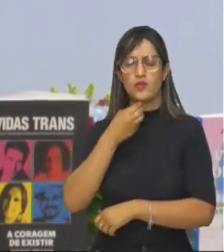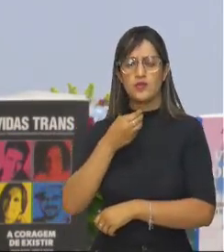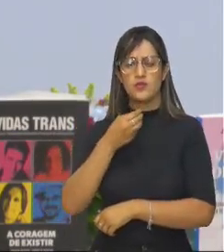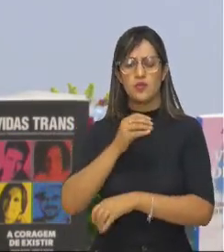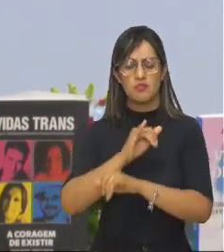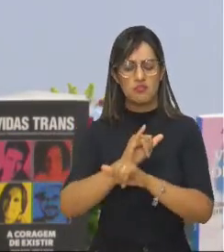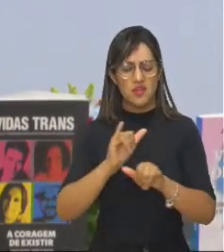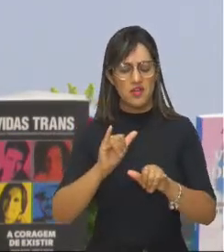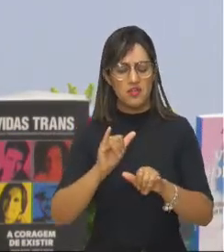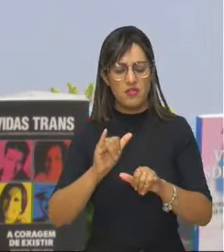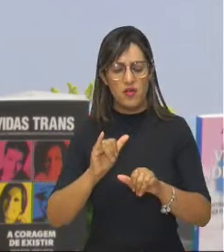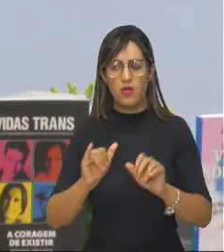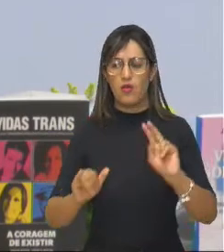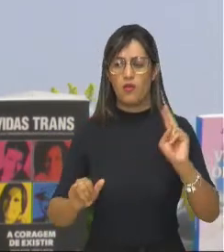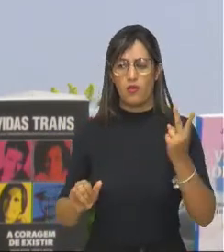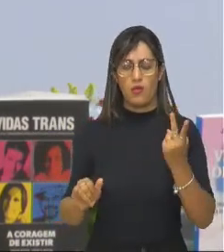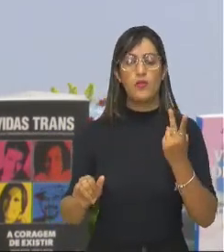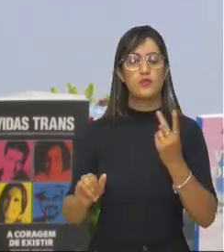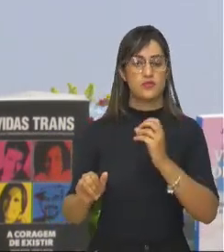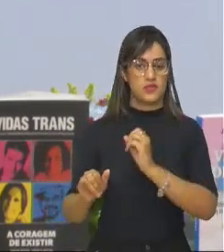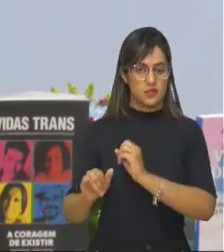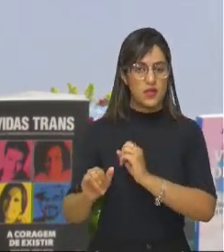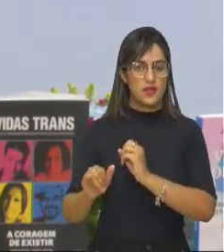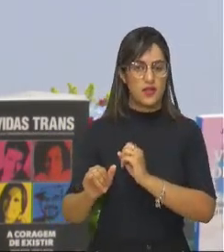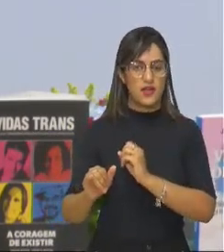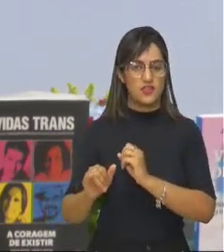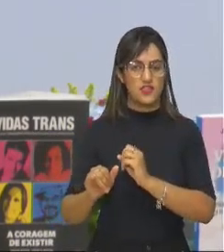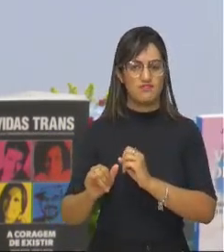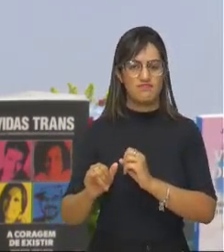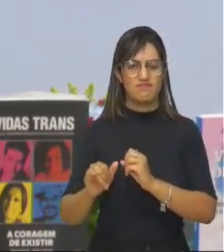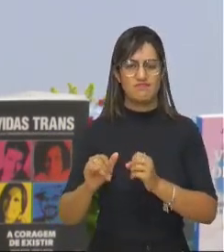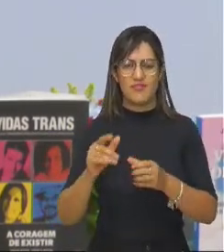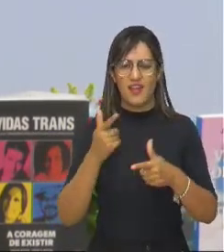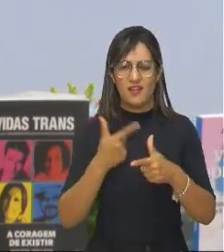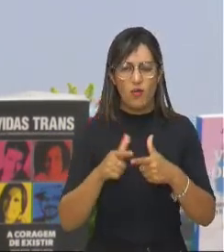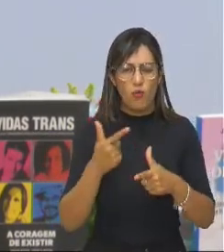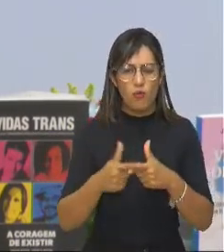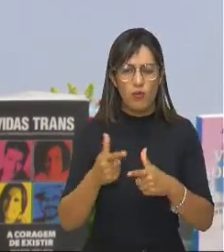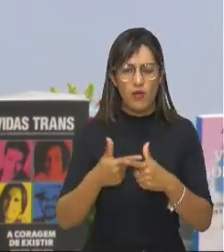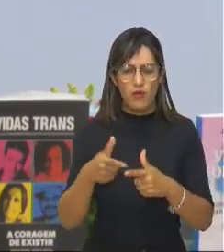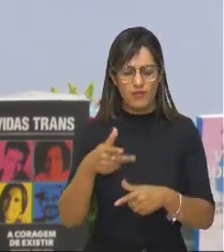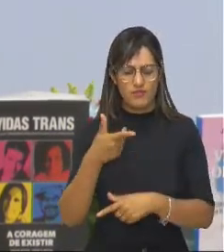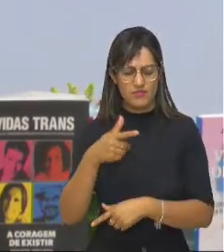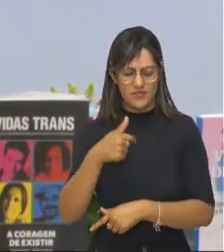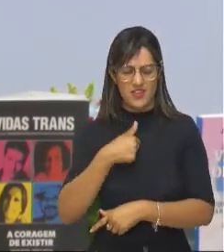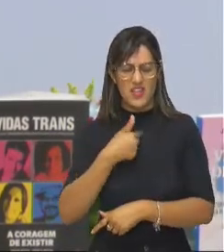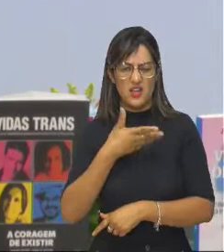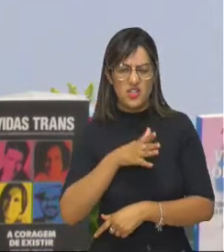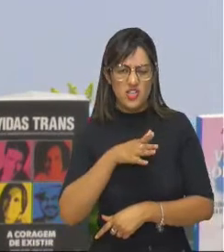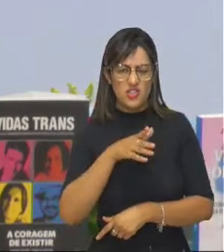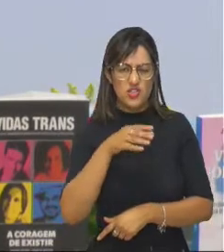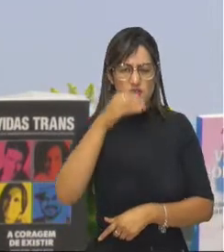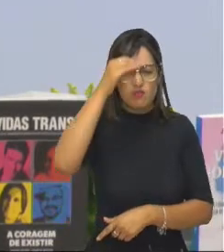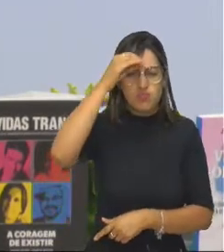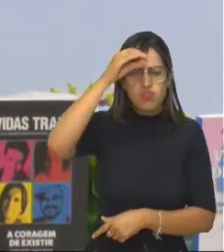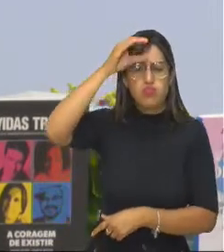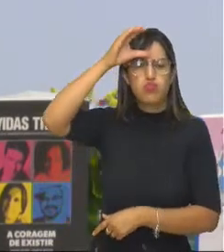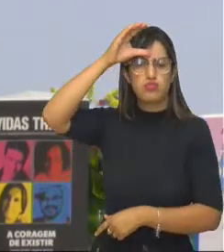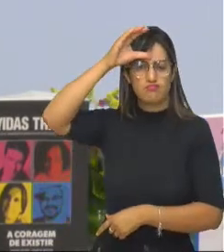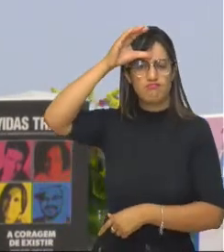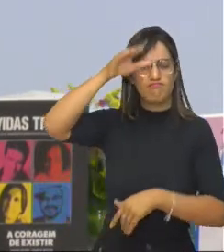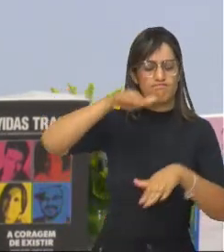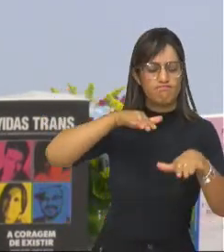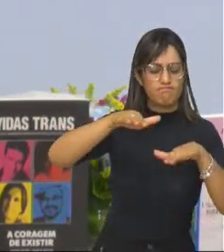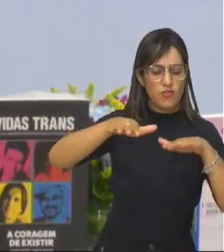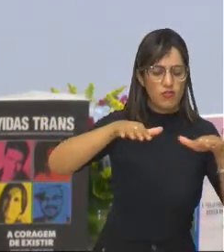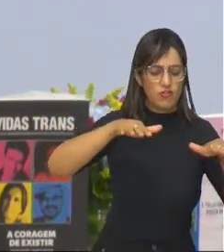a homossexualidade era uma perversão. E aí, como eu já tinha um conhecimento, já tinha o movimento da sociedade, veja que não era